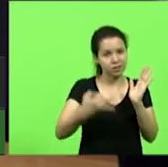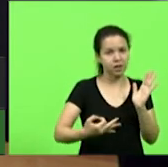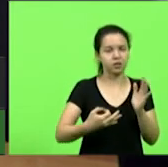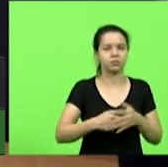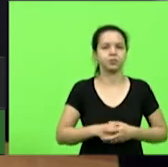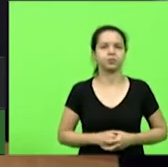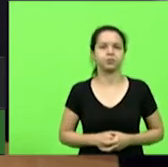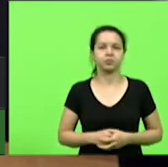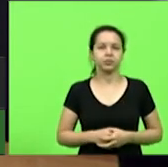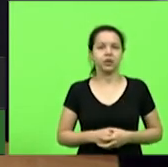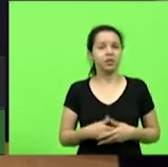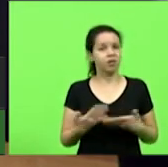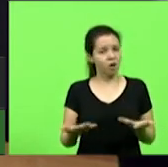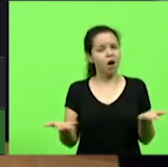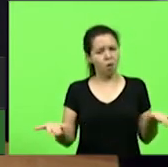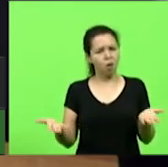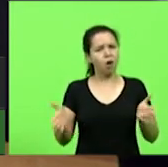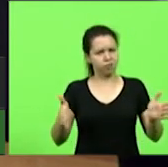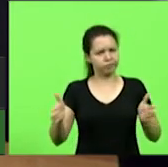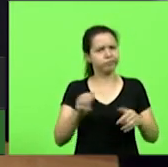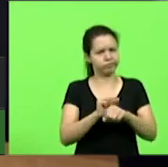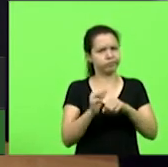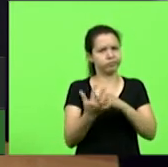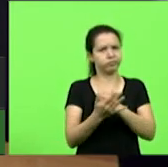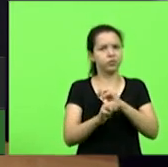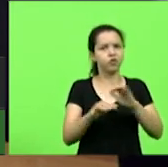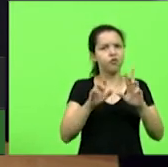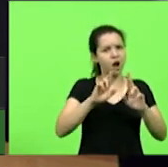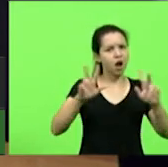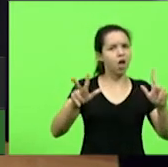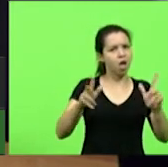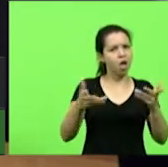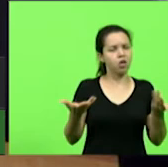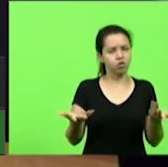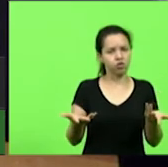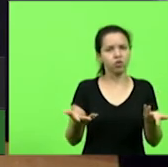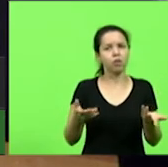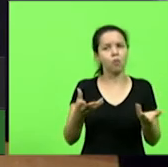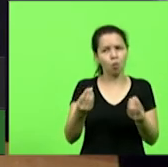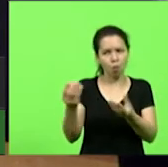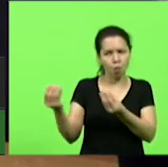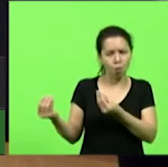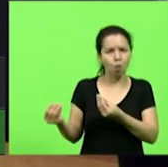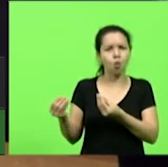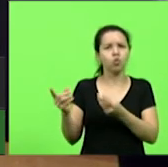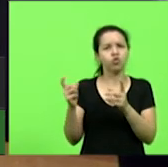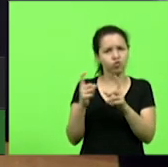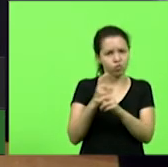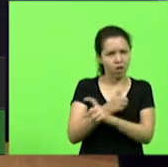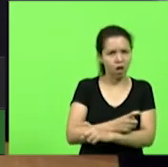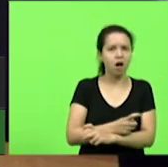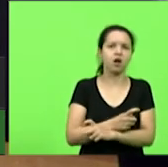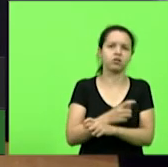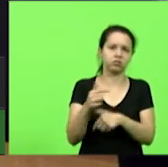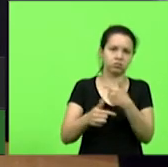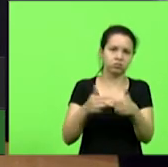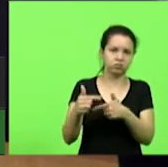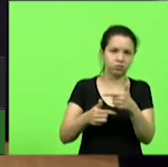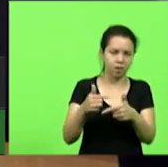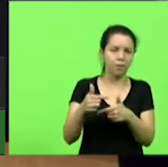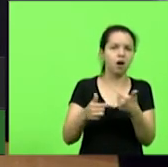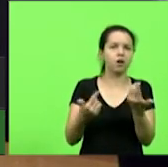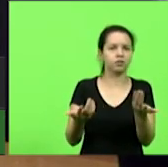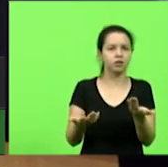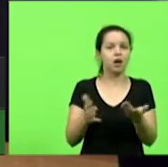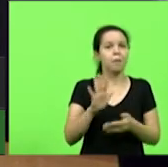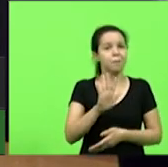situação diferente, que a gente vive em função da pandemia. É claro, teve muita gente que teve dificuldades nos seus negócios. Mas, fora